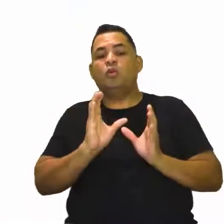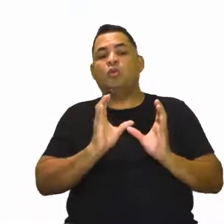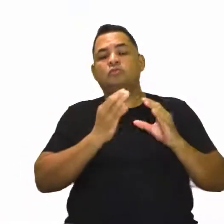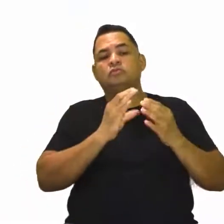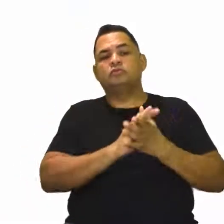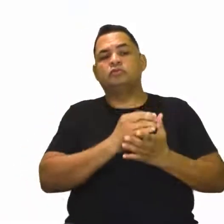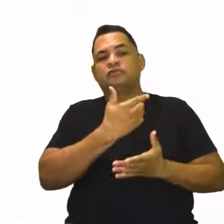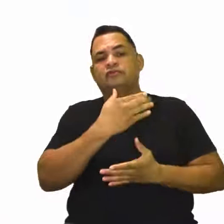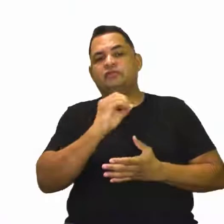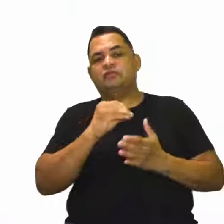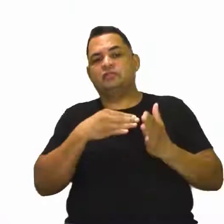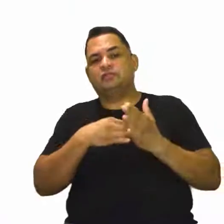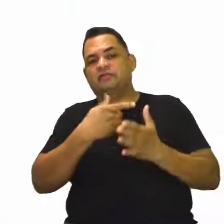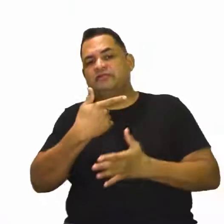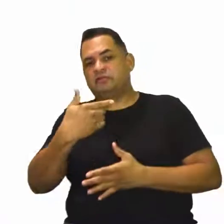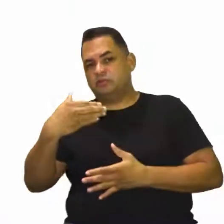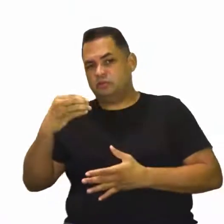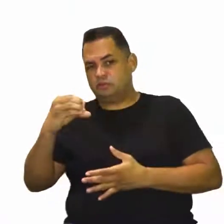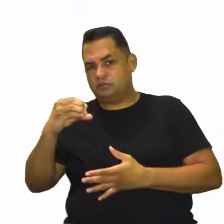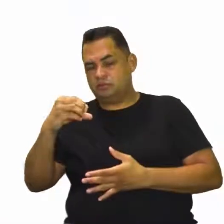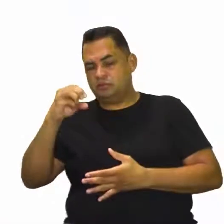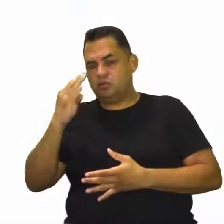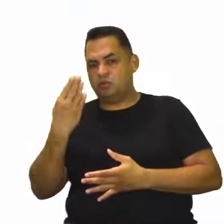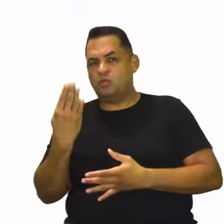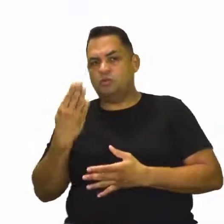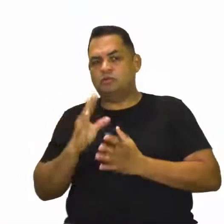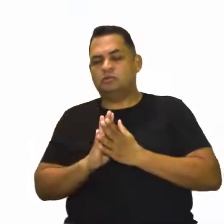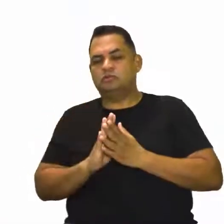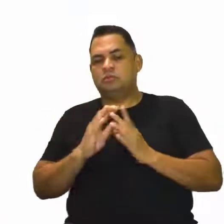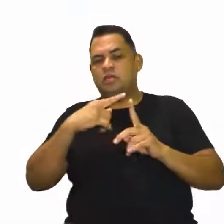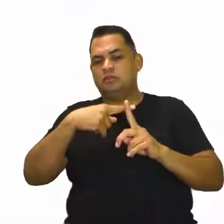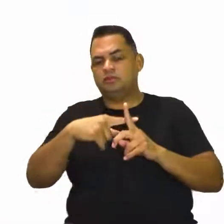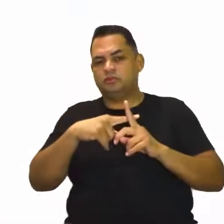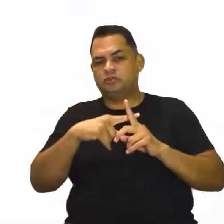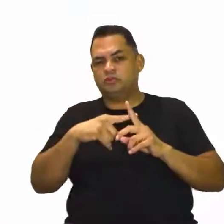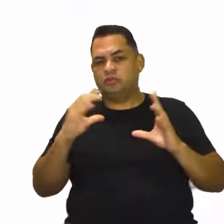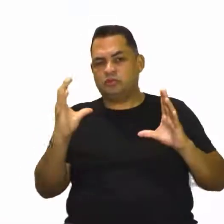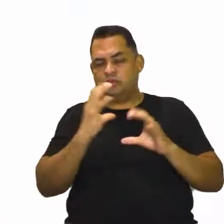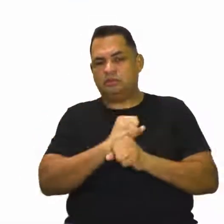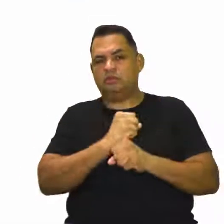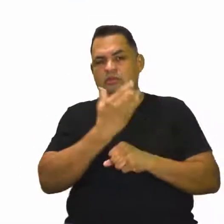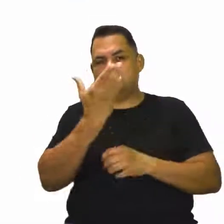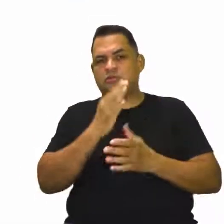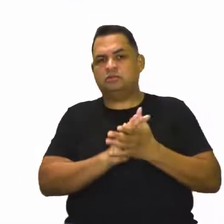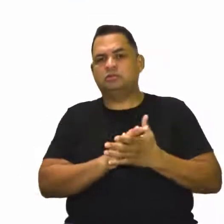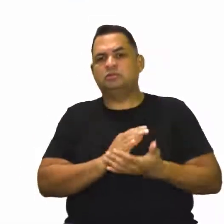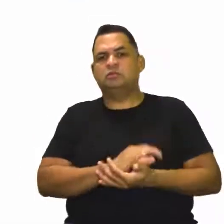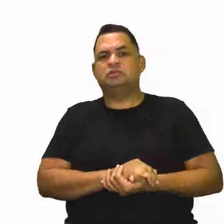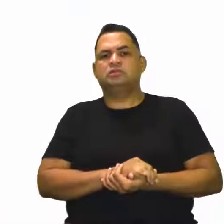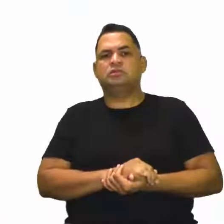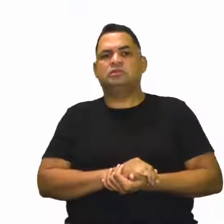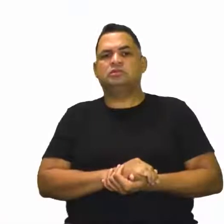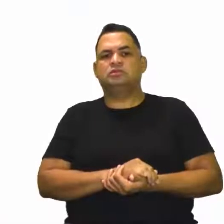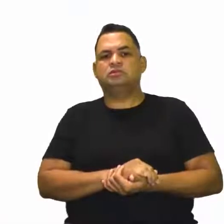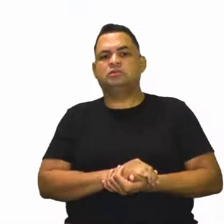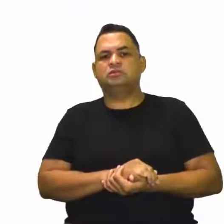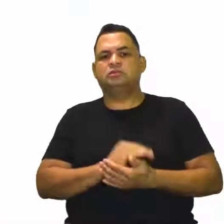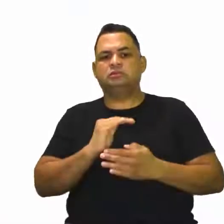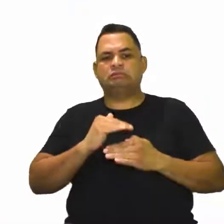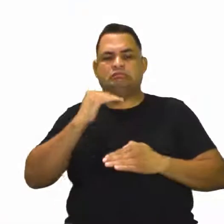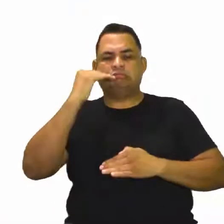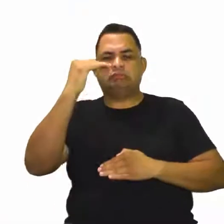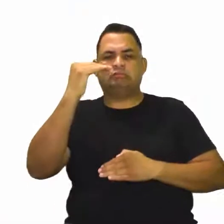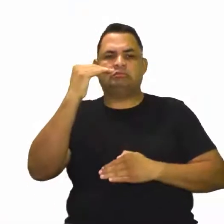e 24 anos. A soma, né, o percentual nessa soma aí, dá um valor aí acima